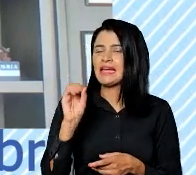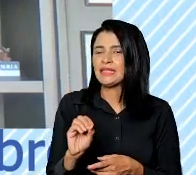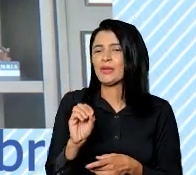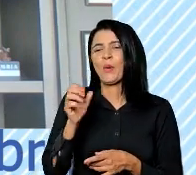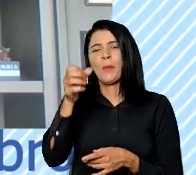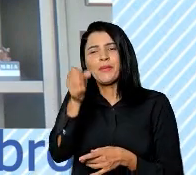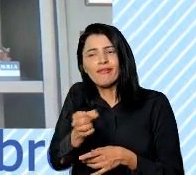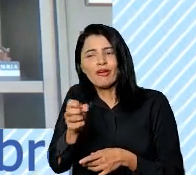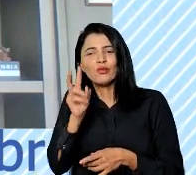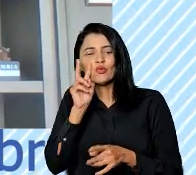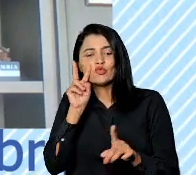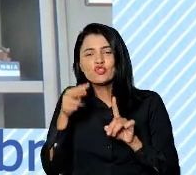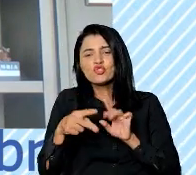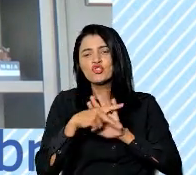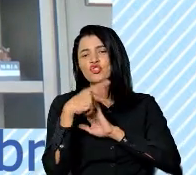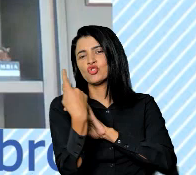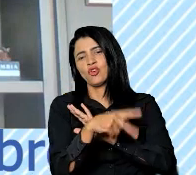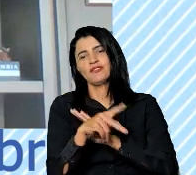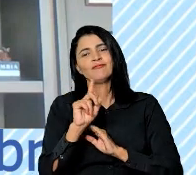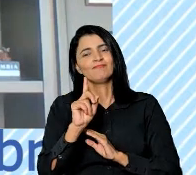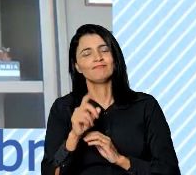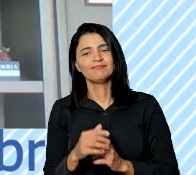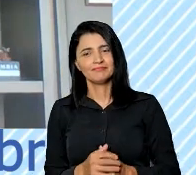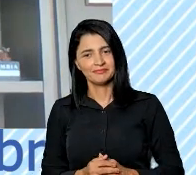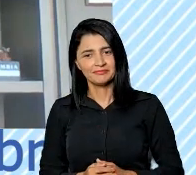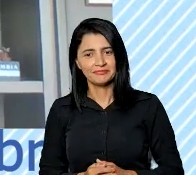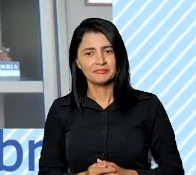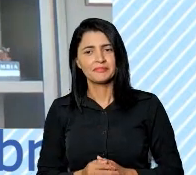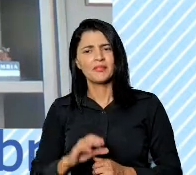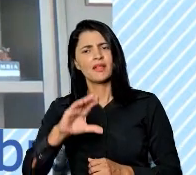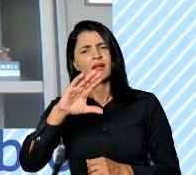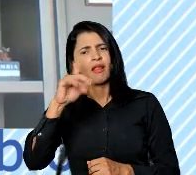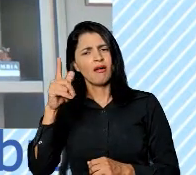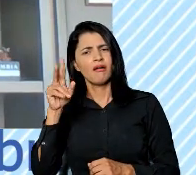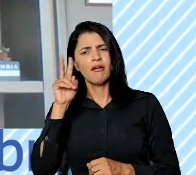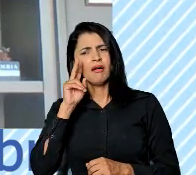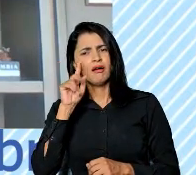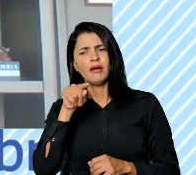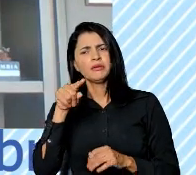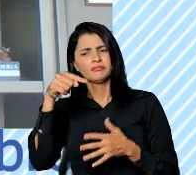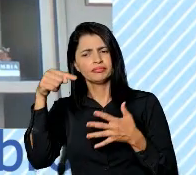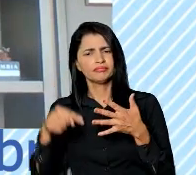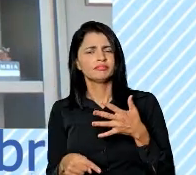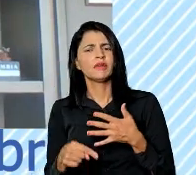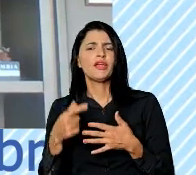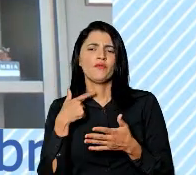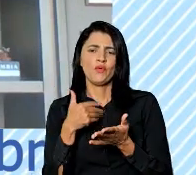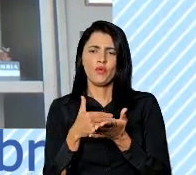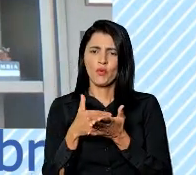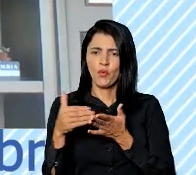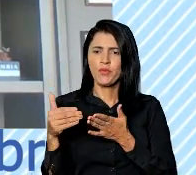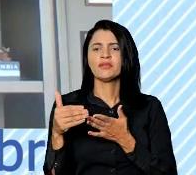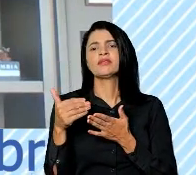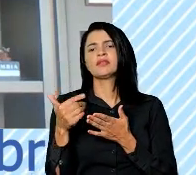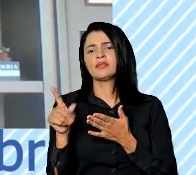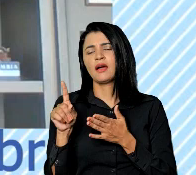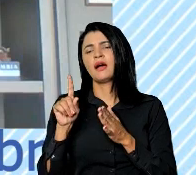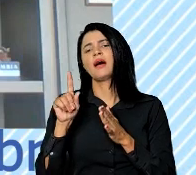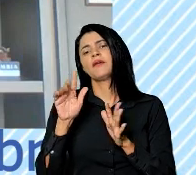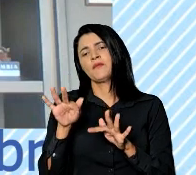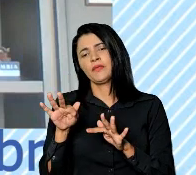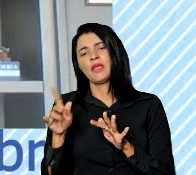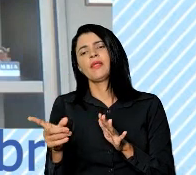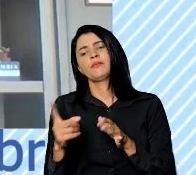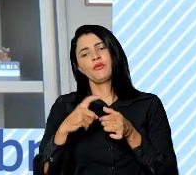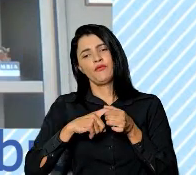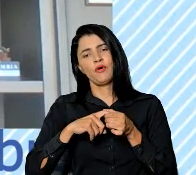apreciaria muito. Claro, doutora Terezinha, interessantíssima essas questões, eu vou começar pelo final e depois eu volto para